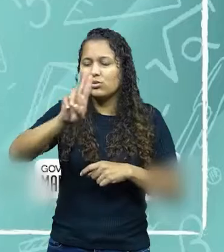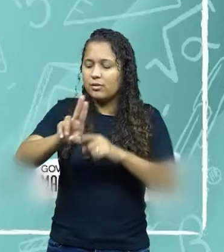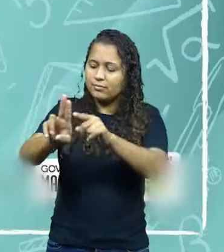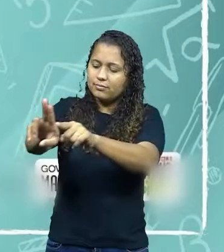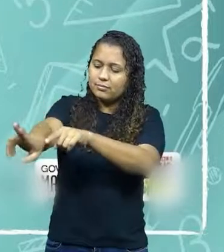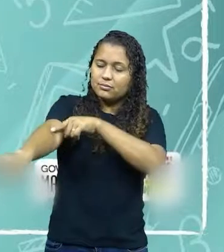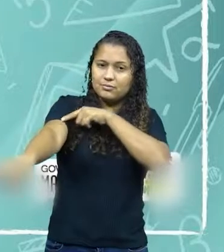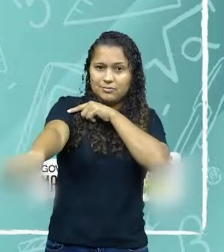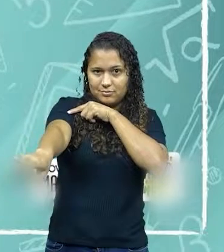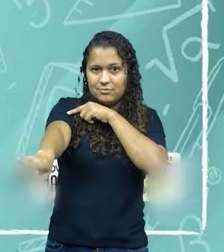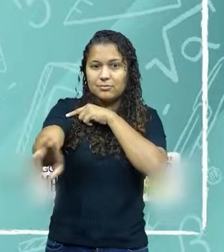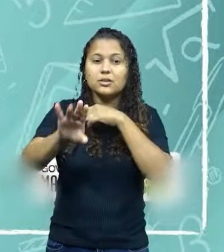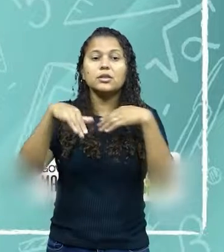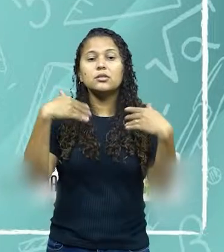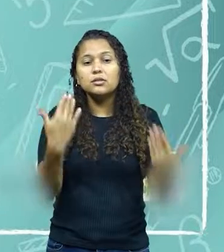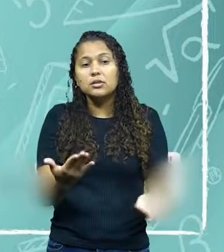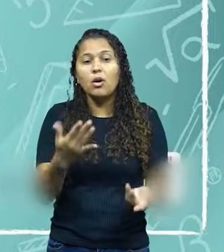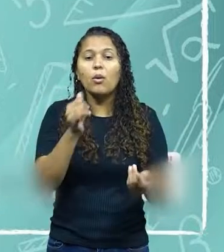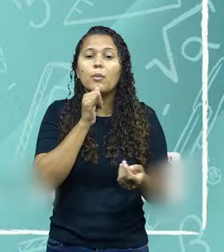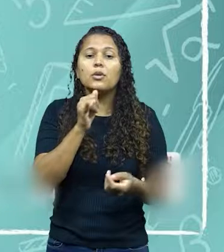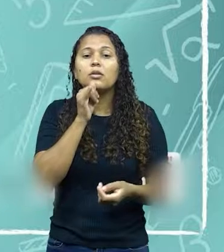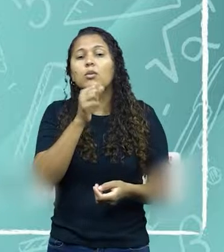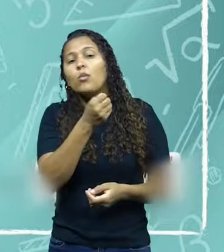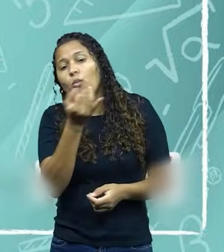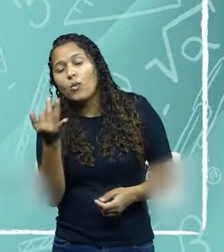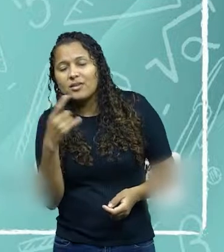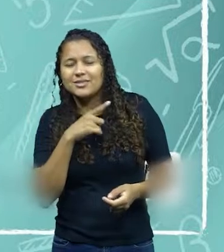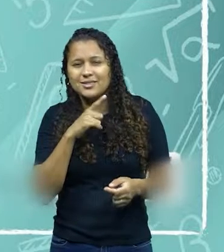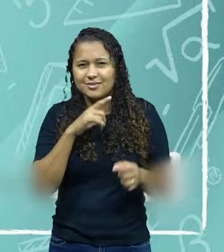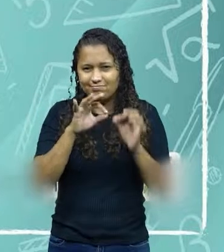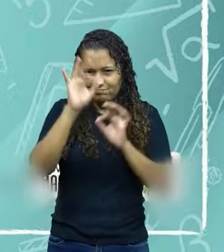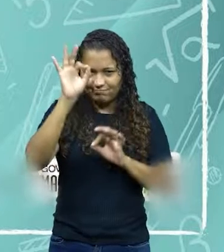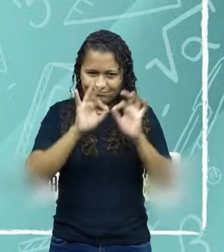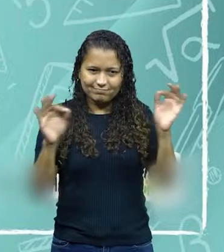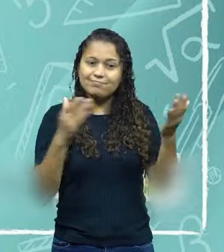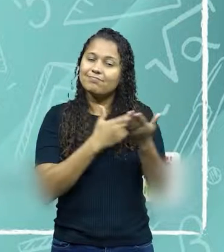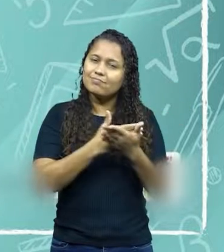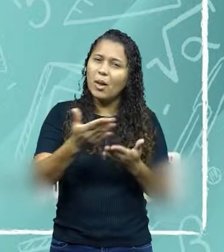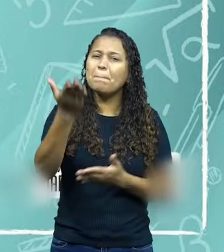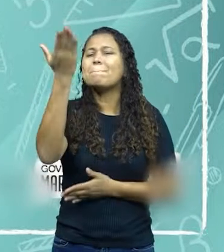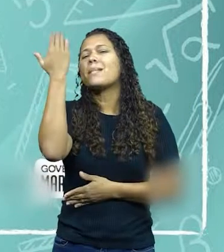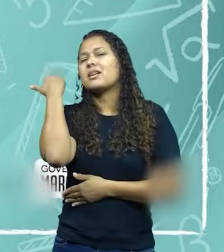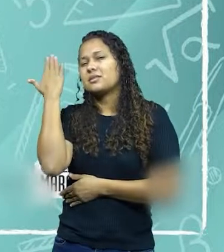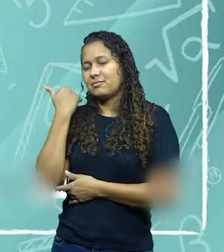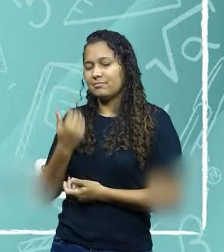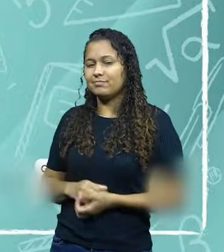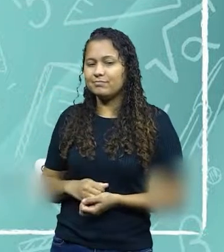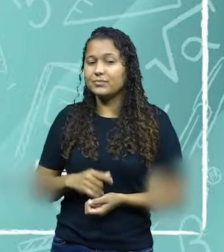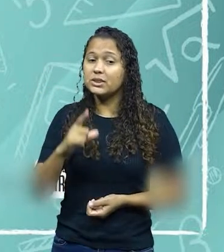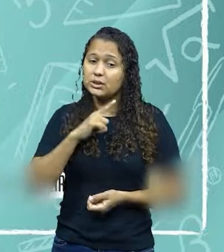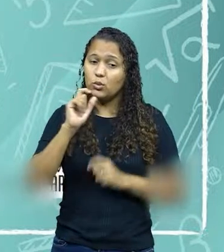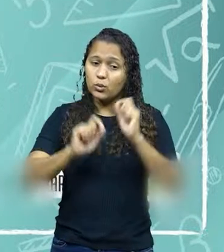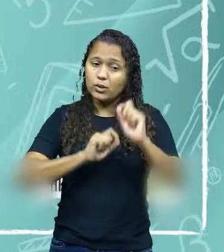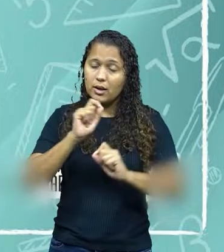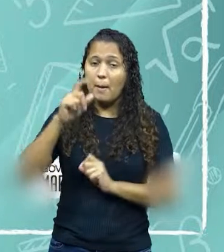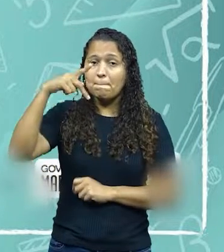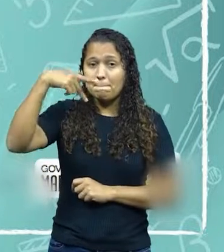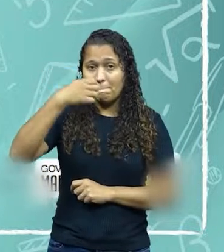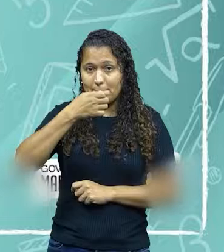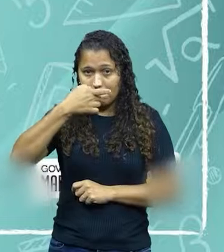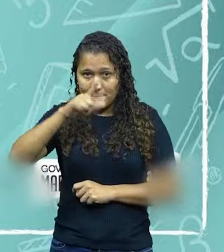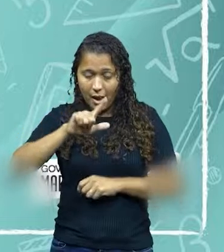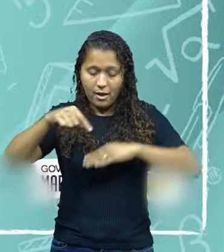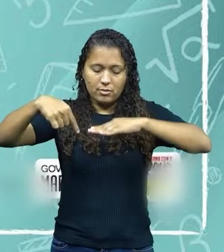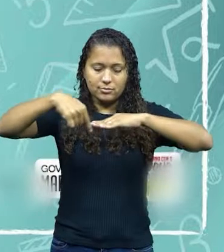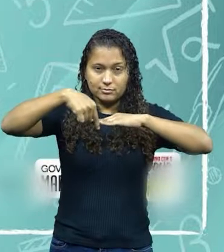faraó. Que comprimentos, por exemplo, nós tínhamos? Que medidas nós tínhamos inicialmente lá na antiguidade? Nós utilizávamos o comprimento